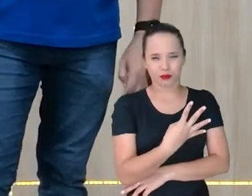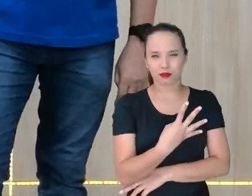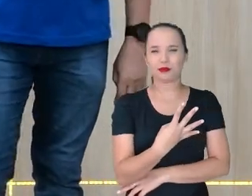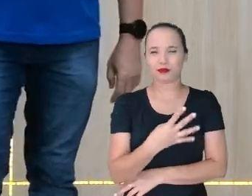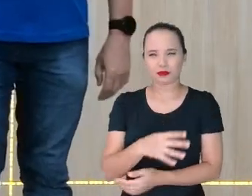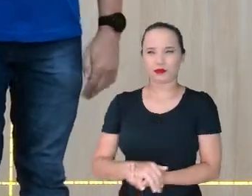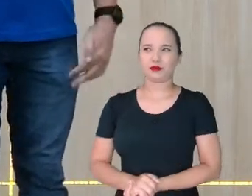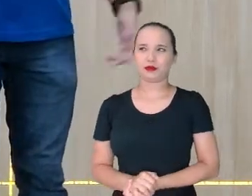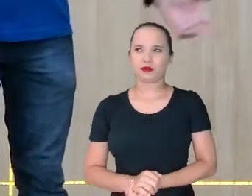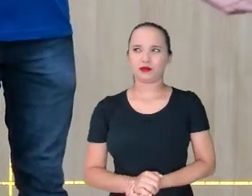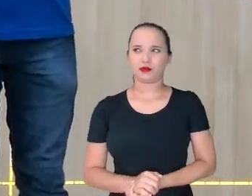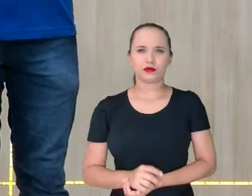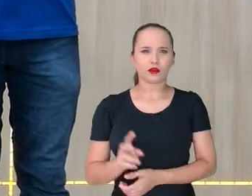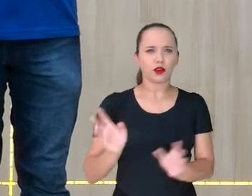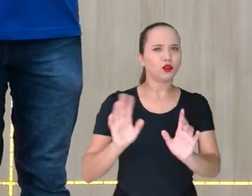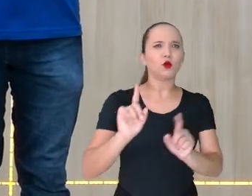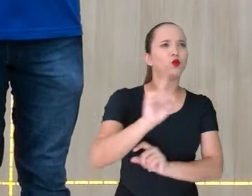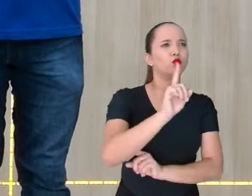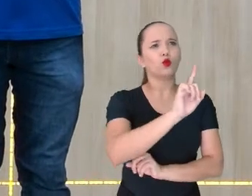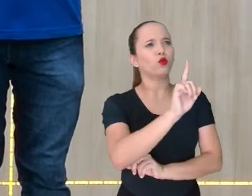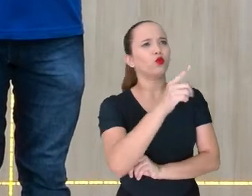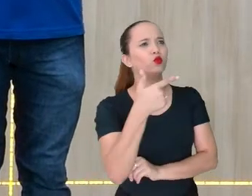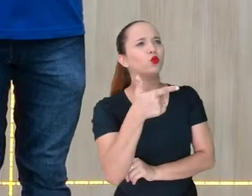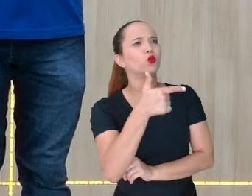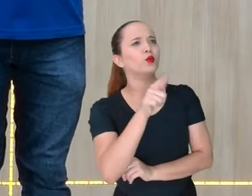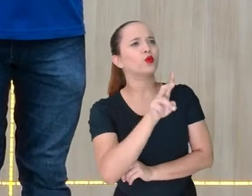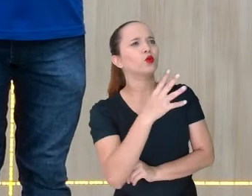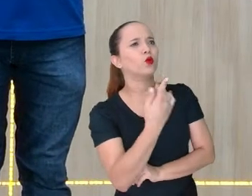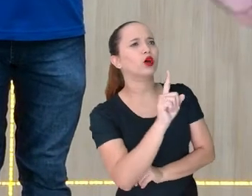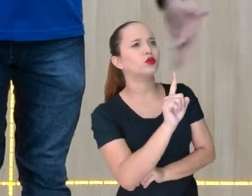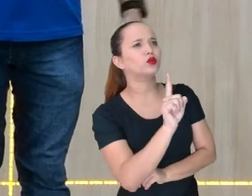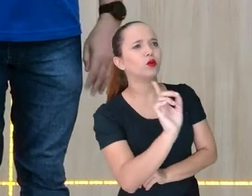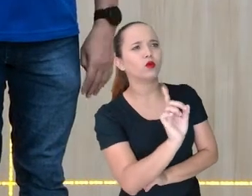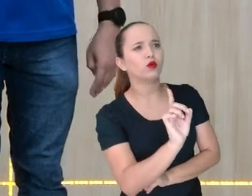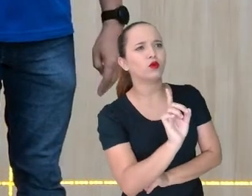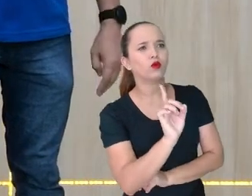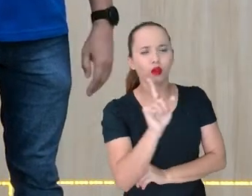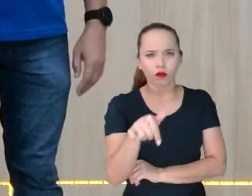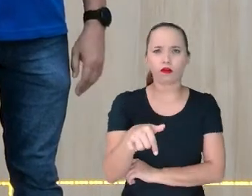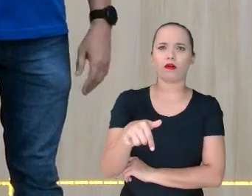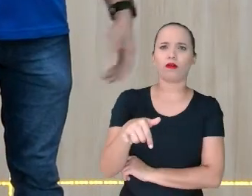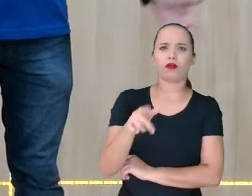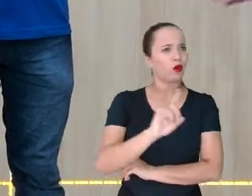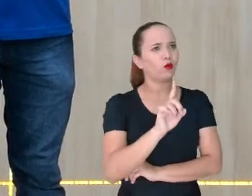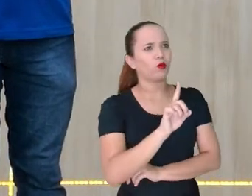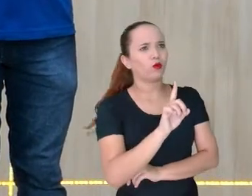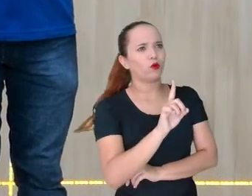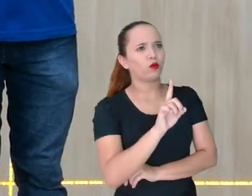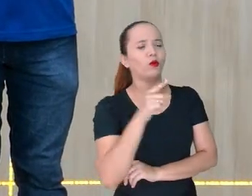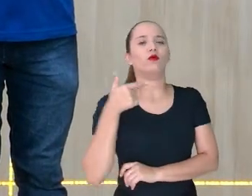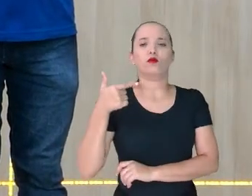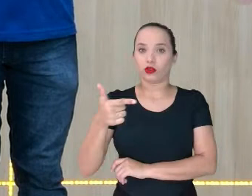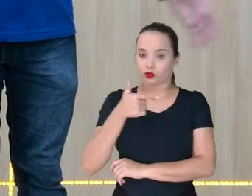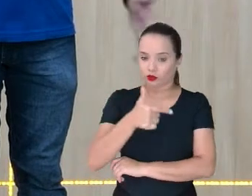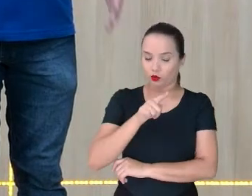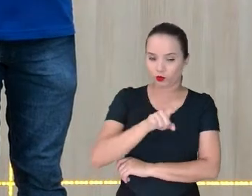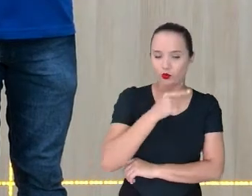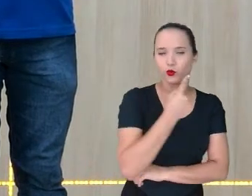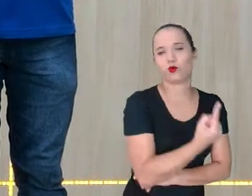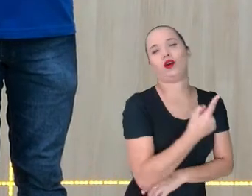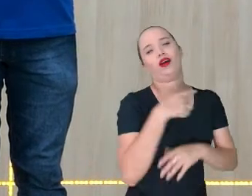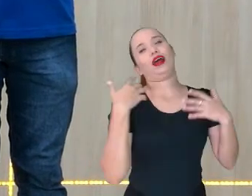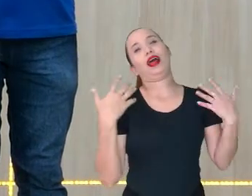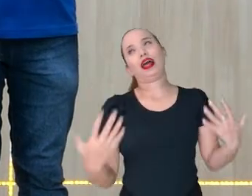Muito bem. Não, é não? 22.4 é não, Pedro? 22.4, rapaz. 22.1, é porque a TV